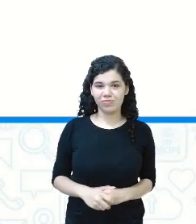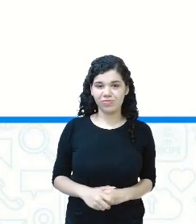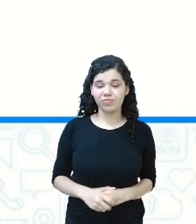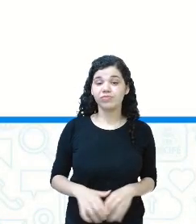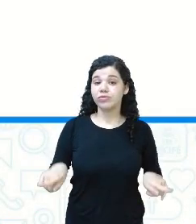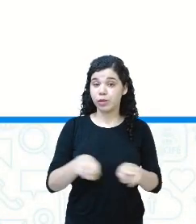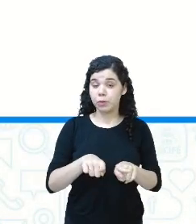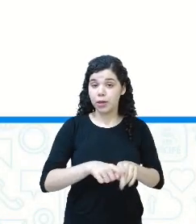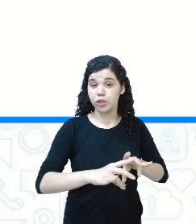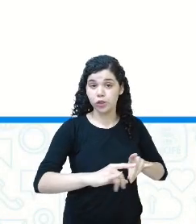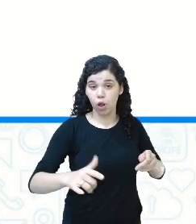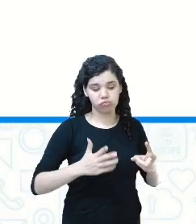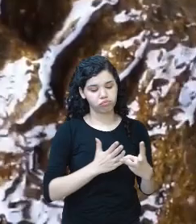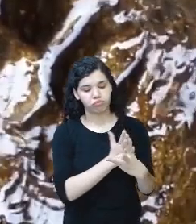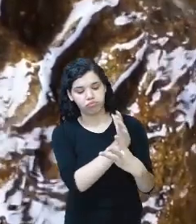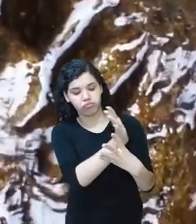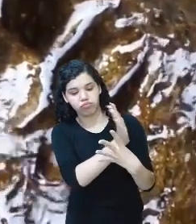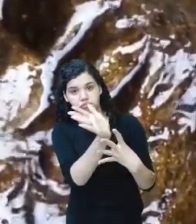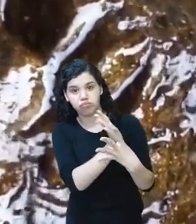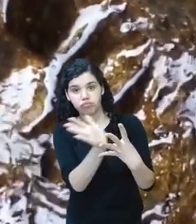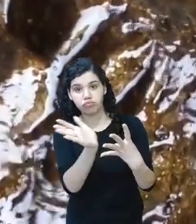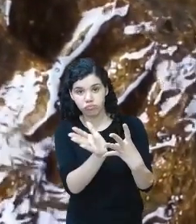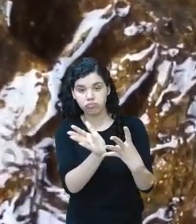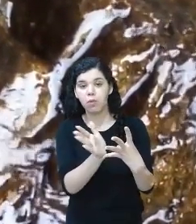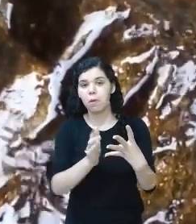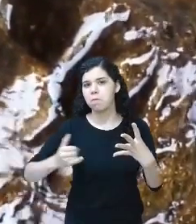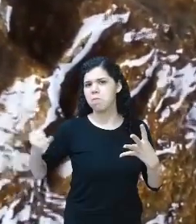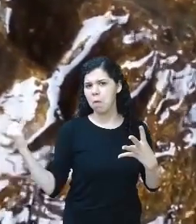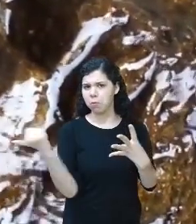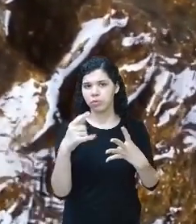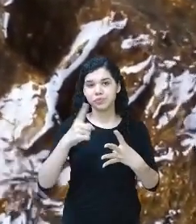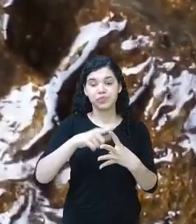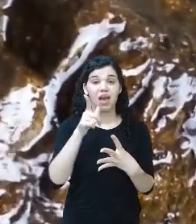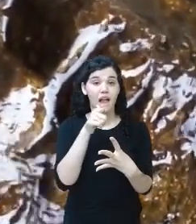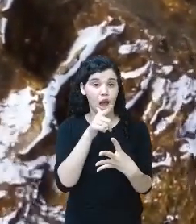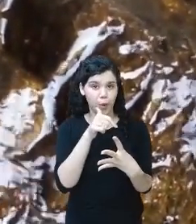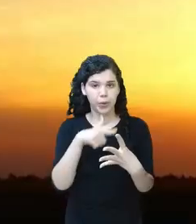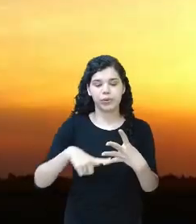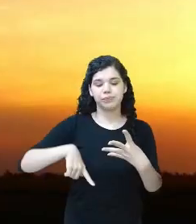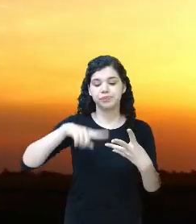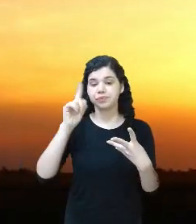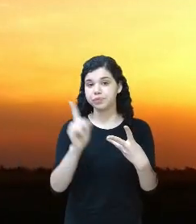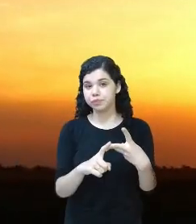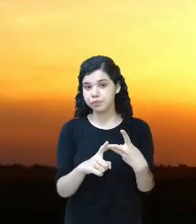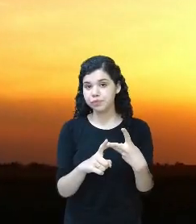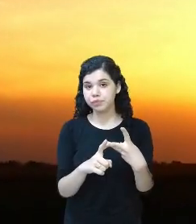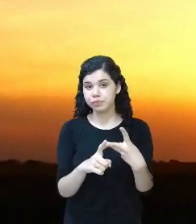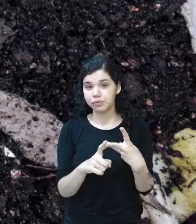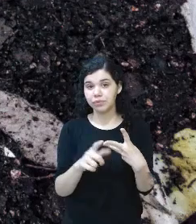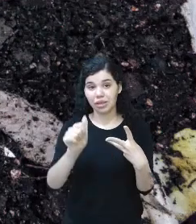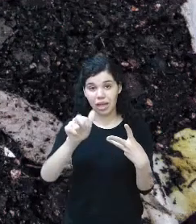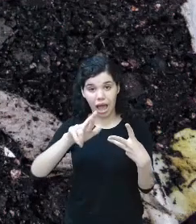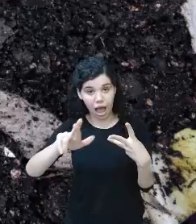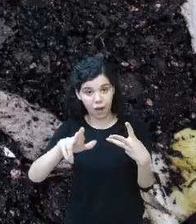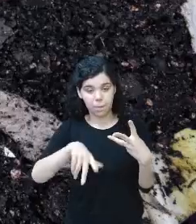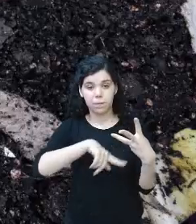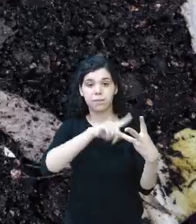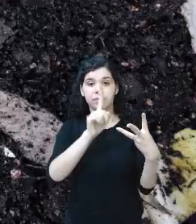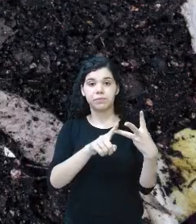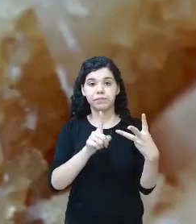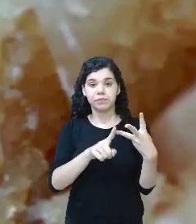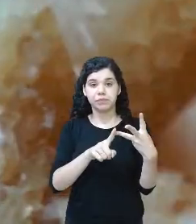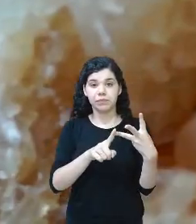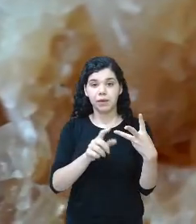são formados por 4 elementos básicos, isso é fundamental. A água, claro, o ar,